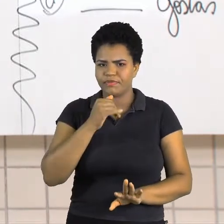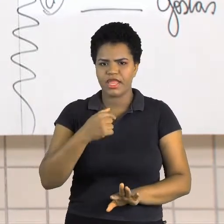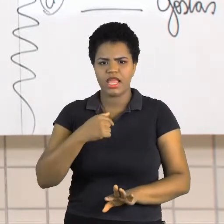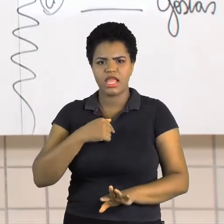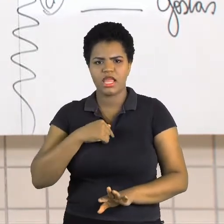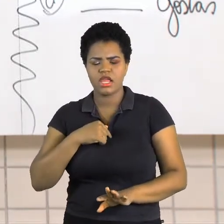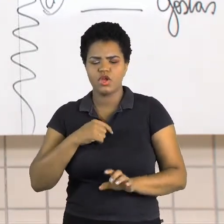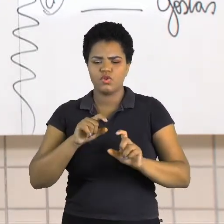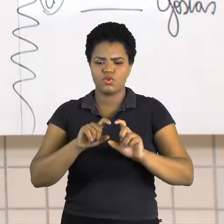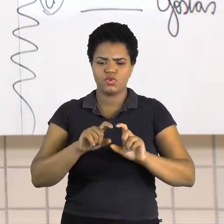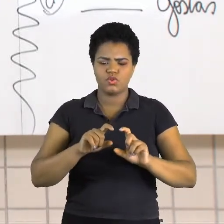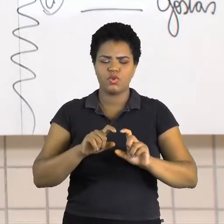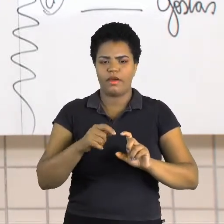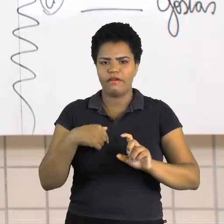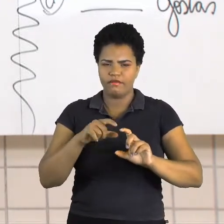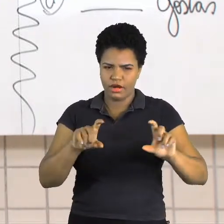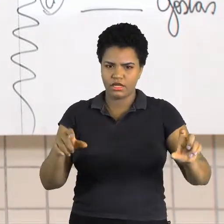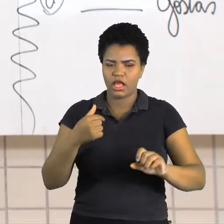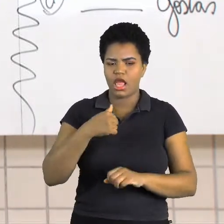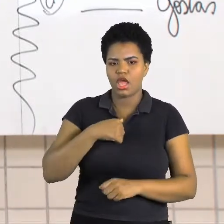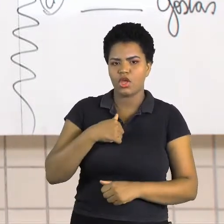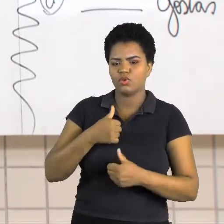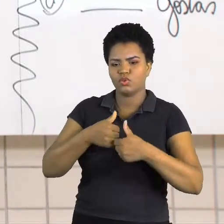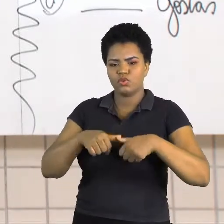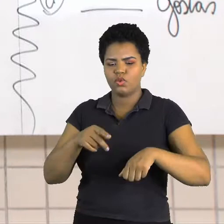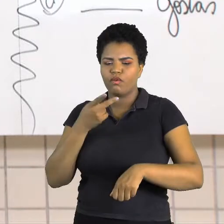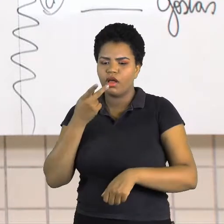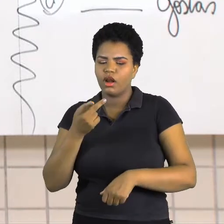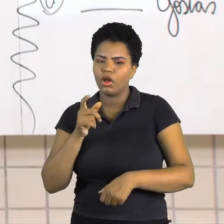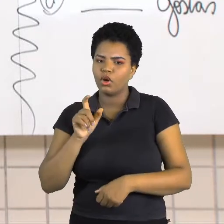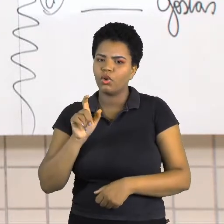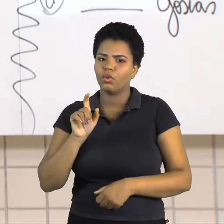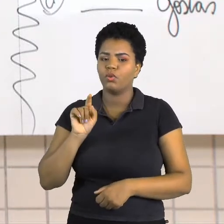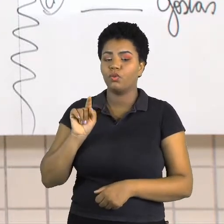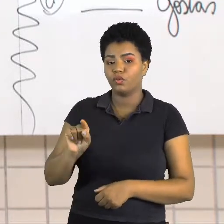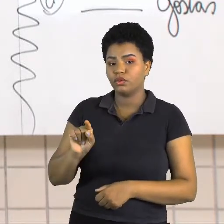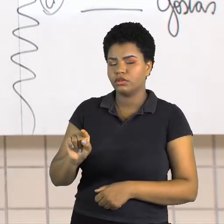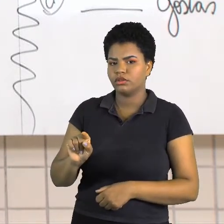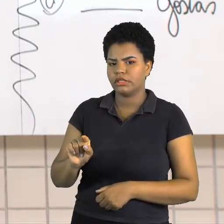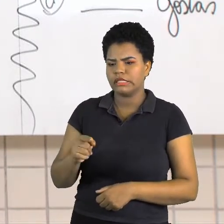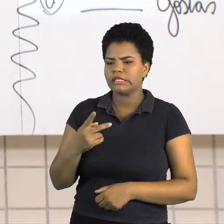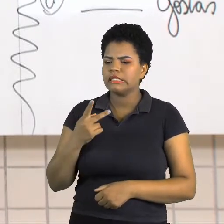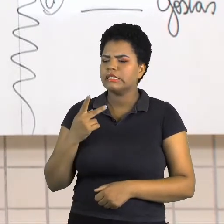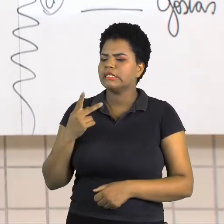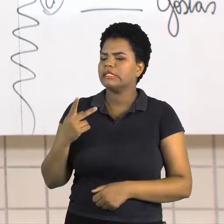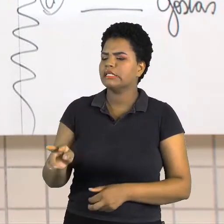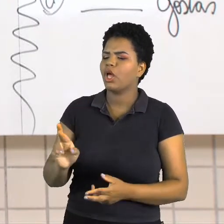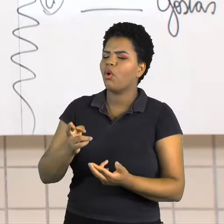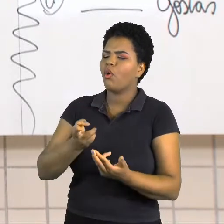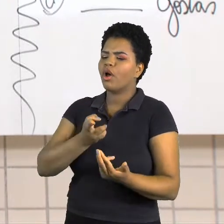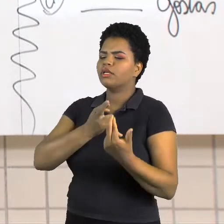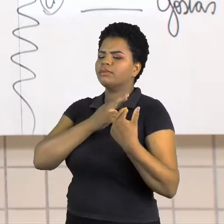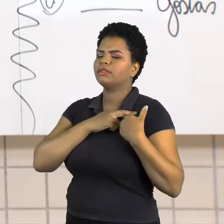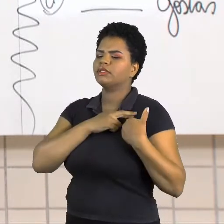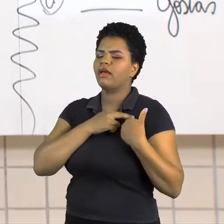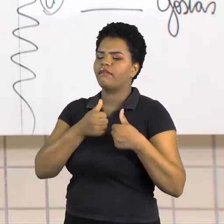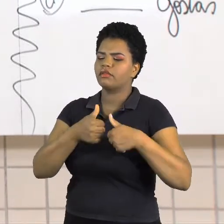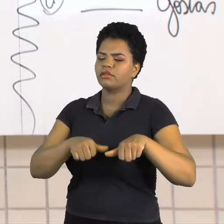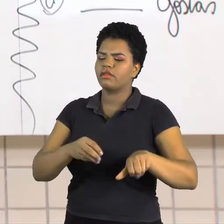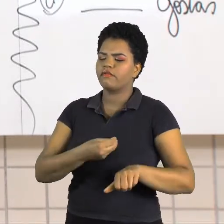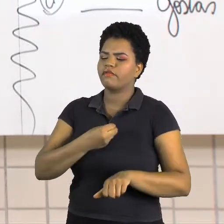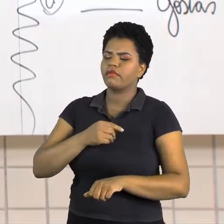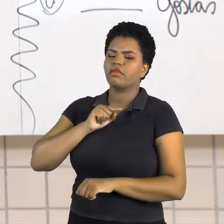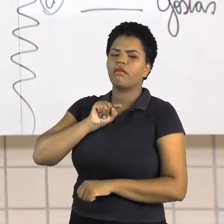Aí eu faço uma pergunta para você. O seu responsável está aí? Quem é o seu